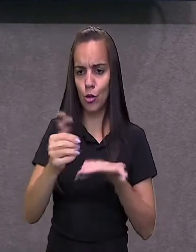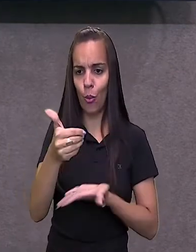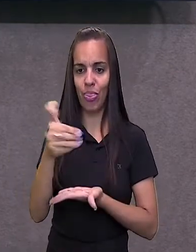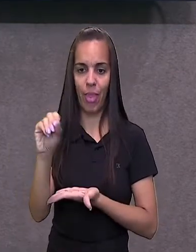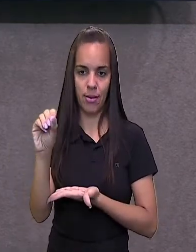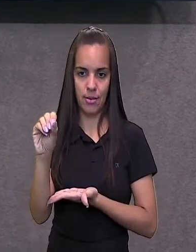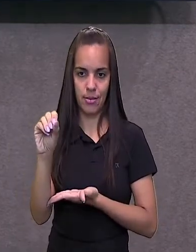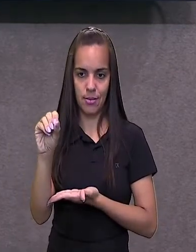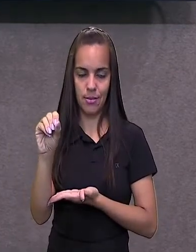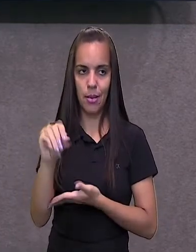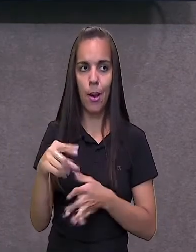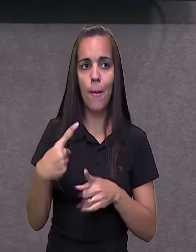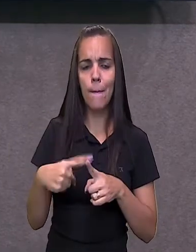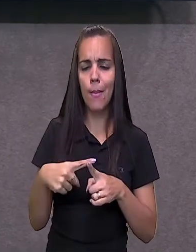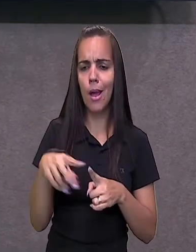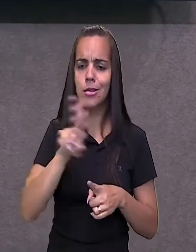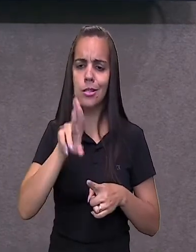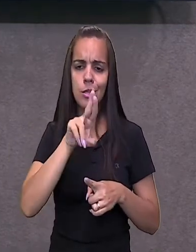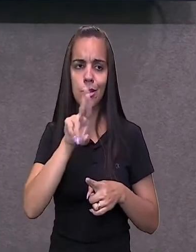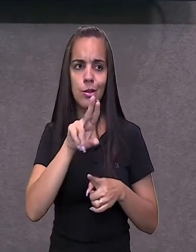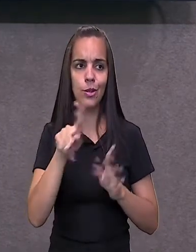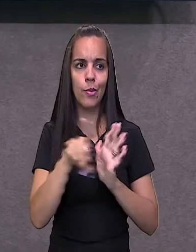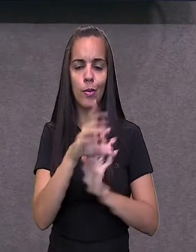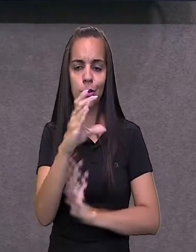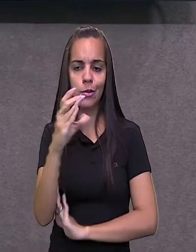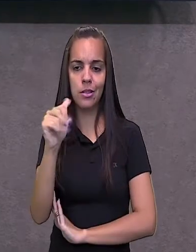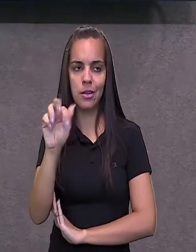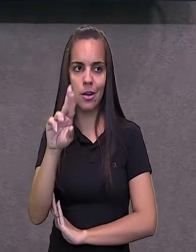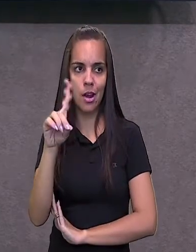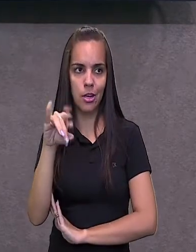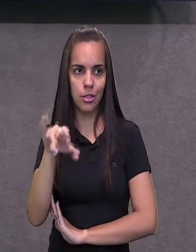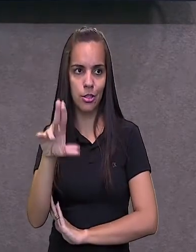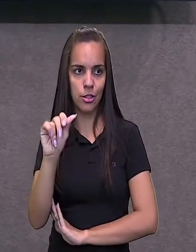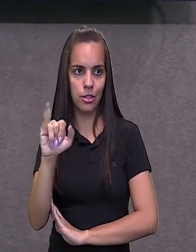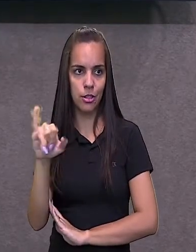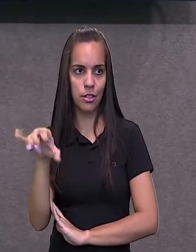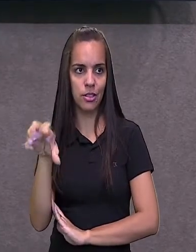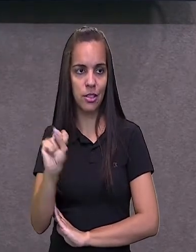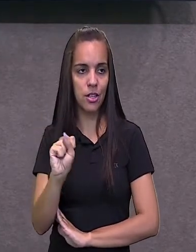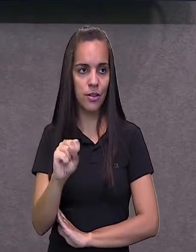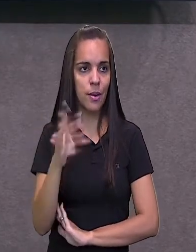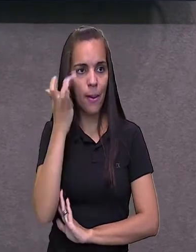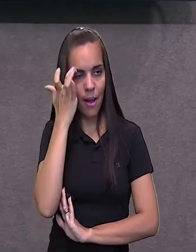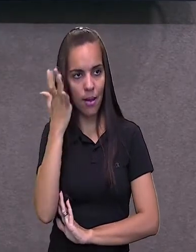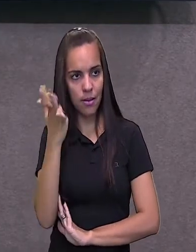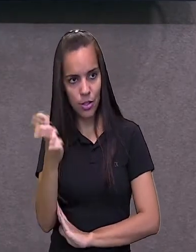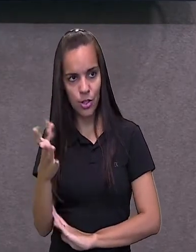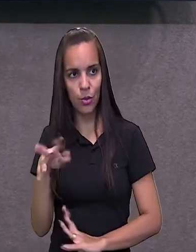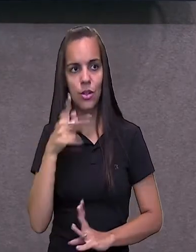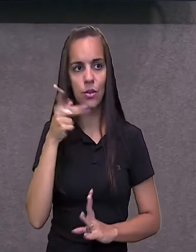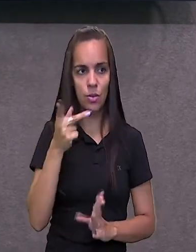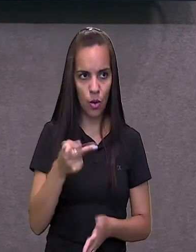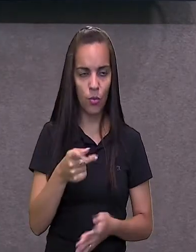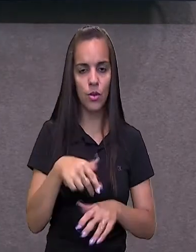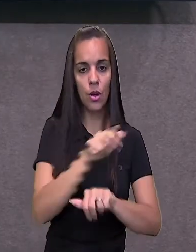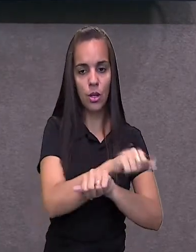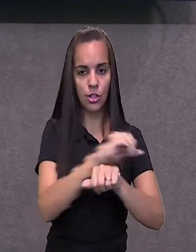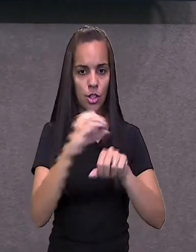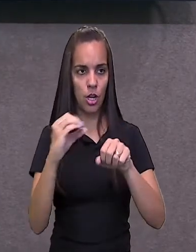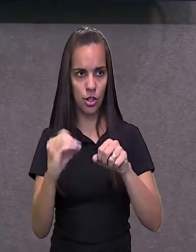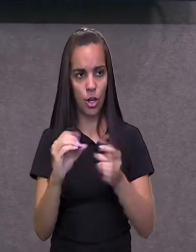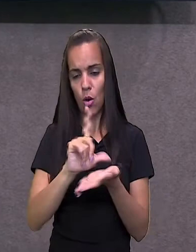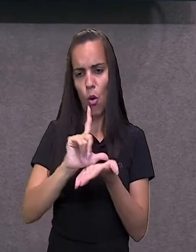eu volto para o meu cardinal. Eu vou repetir para ficar mais claro, estudantes. Digo artigo